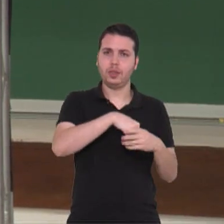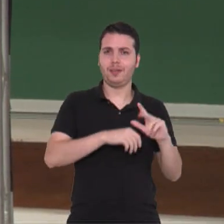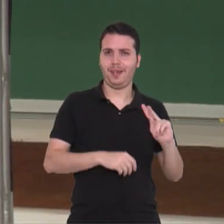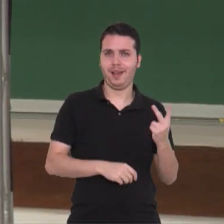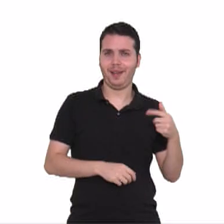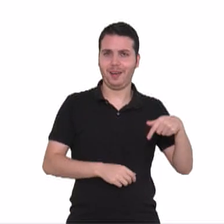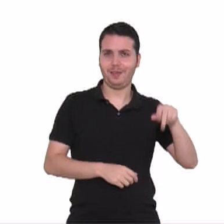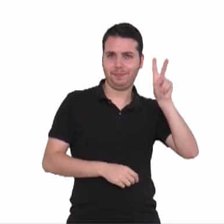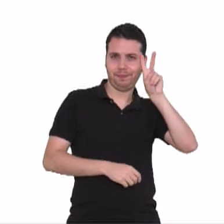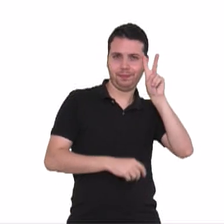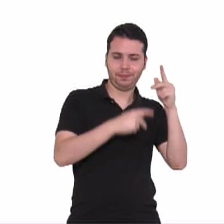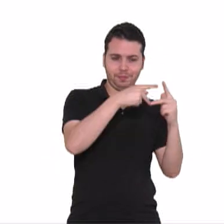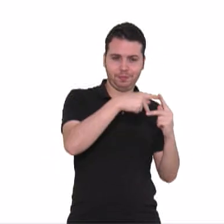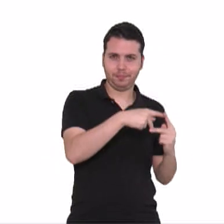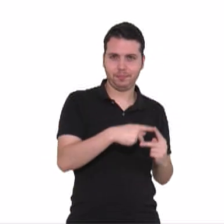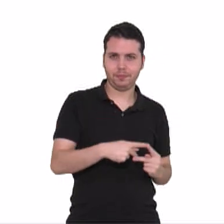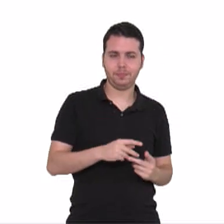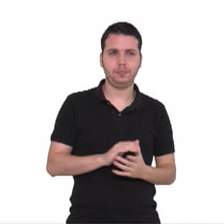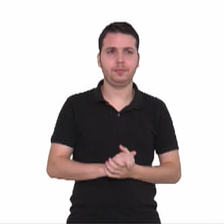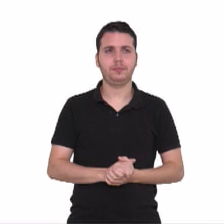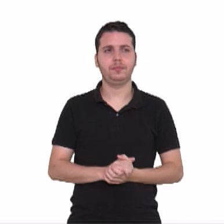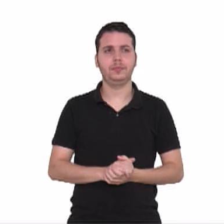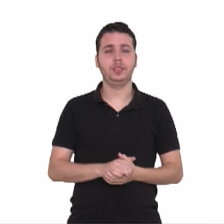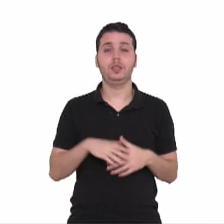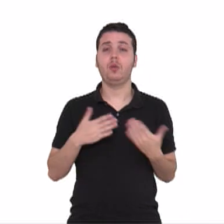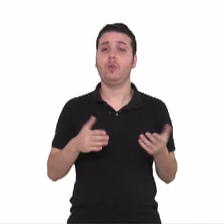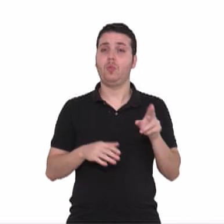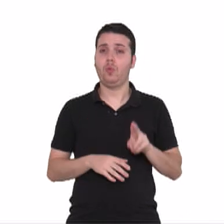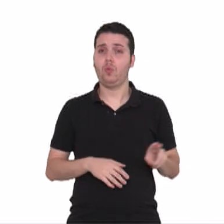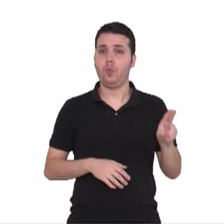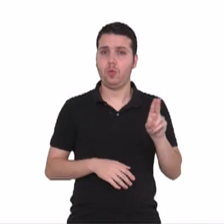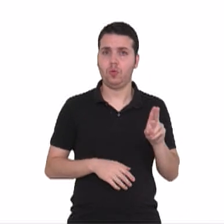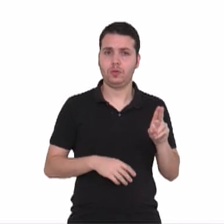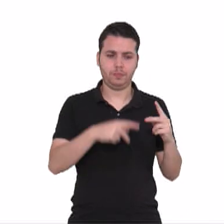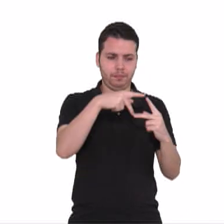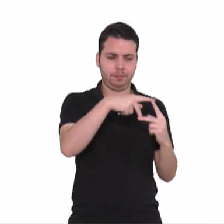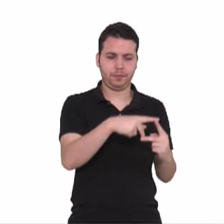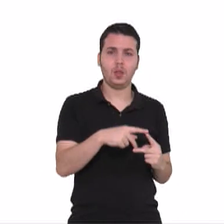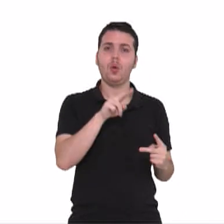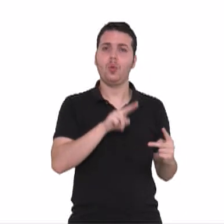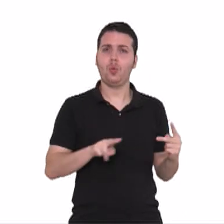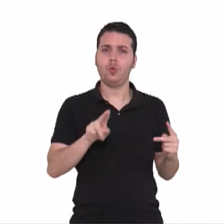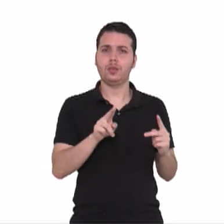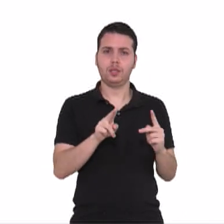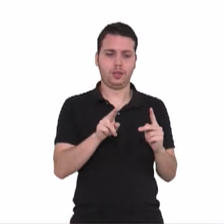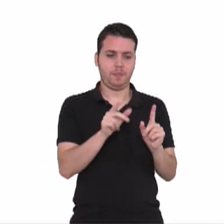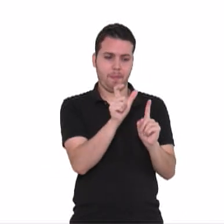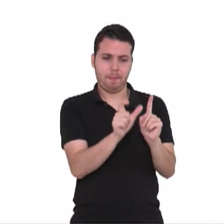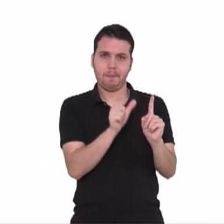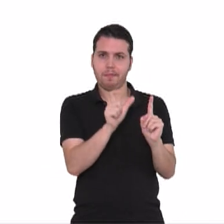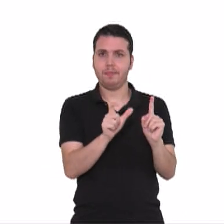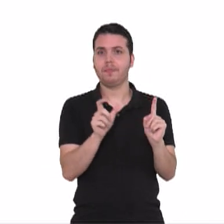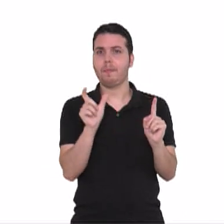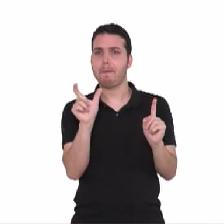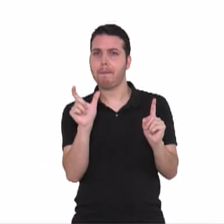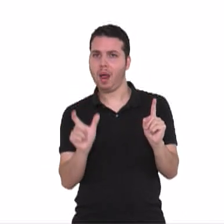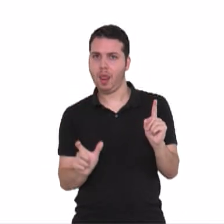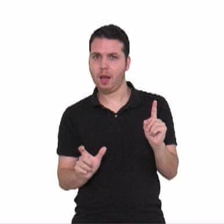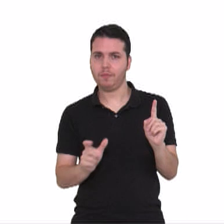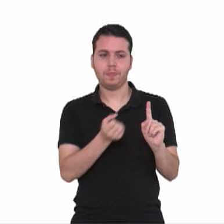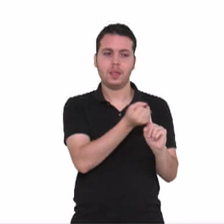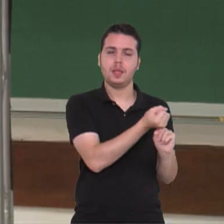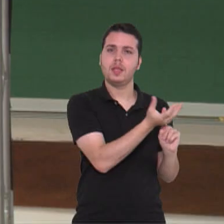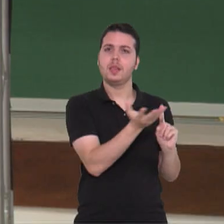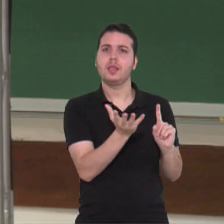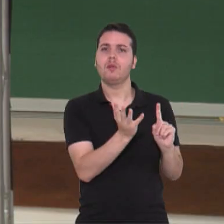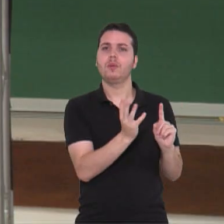Ao compor uma história em quadrinhos, o autor utiliza a linguagem verbal, que é palavras, e a não verbal, que é desenhos. Então, elas são